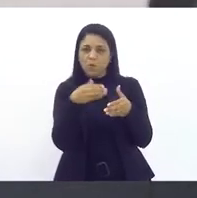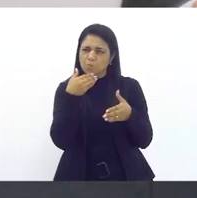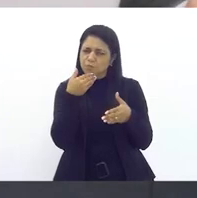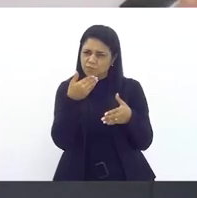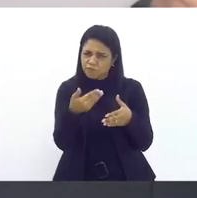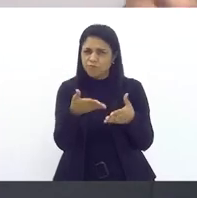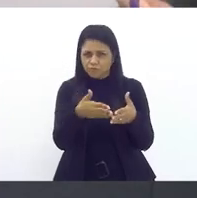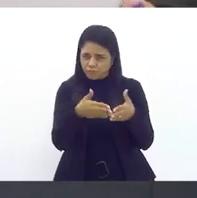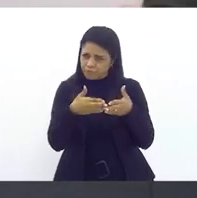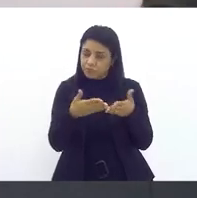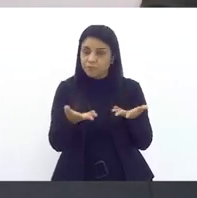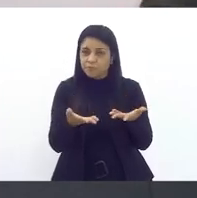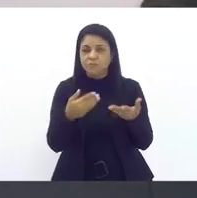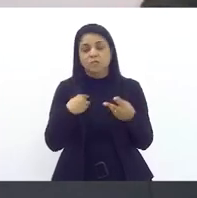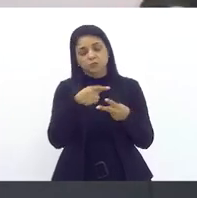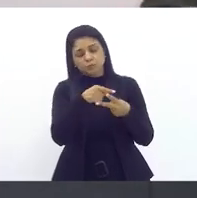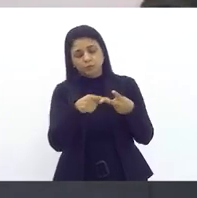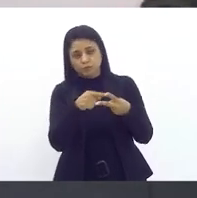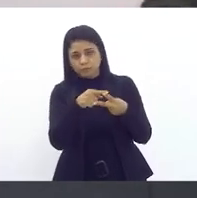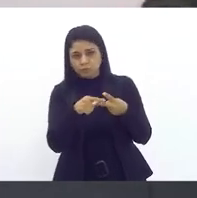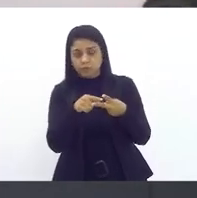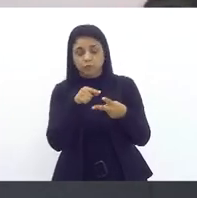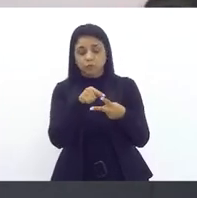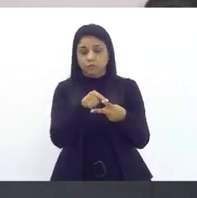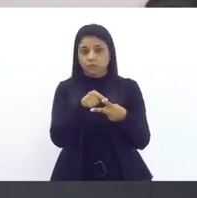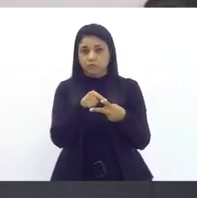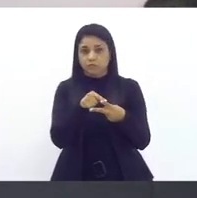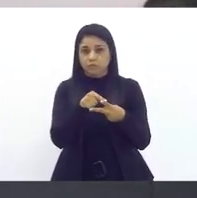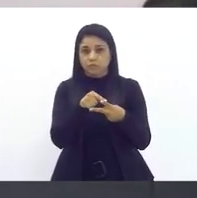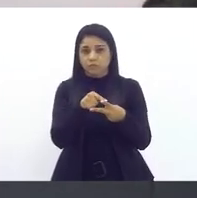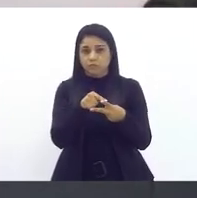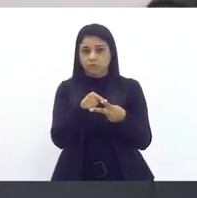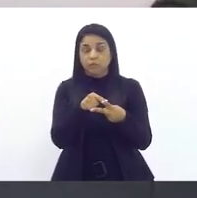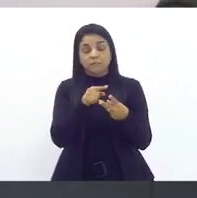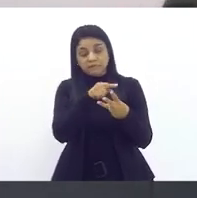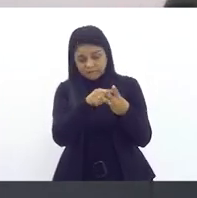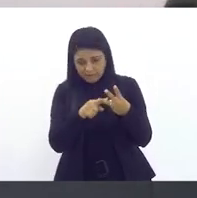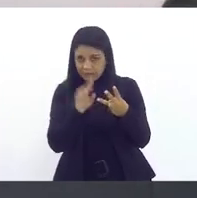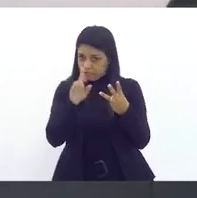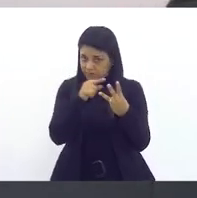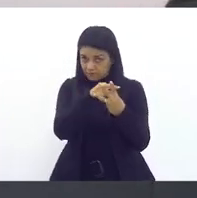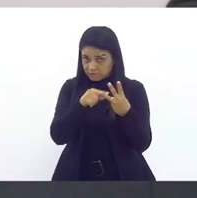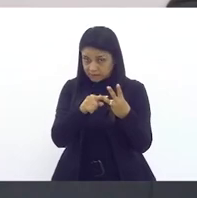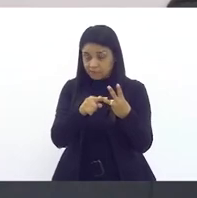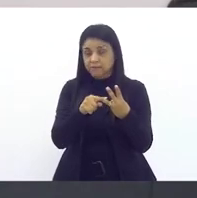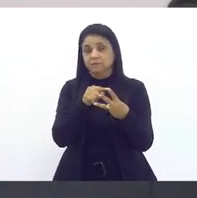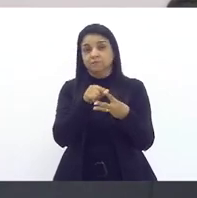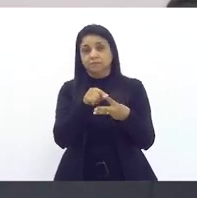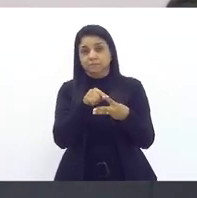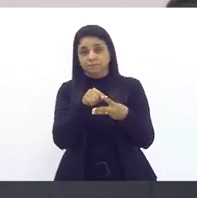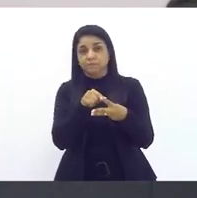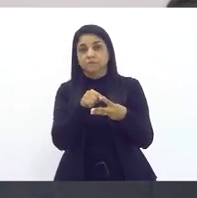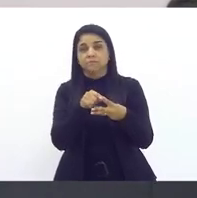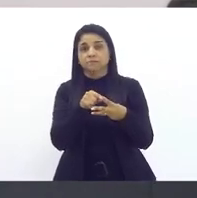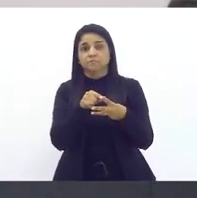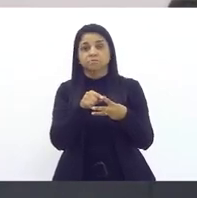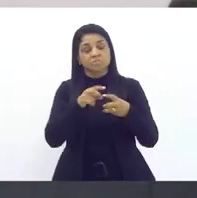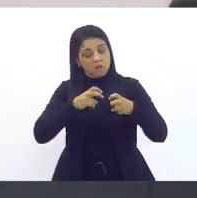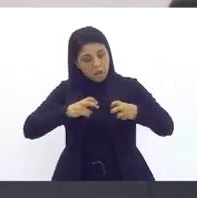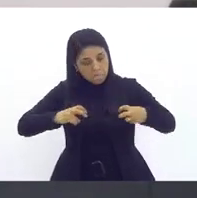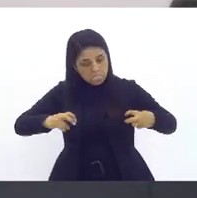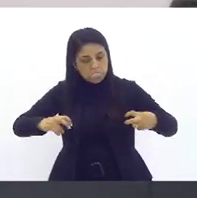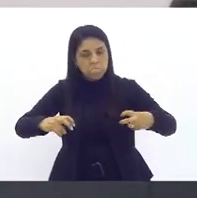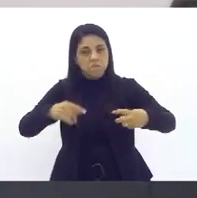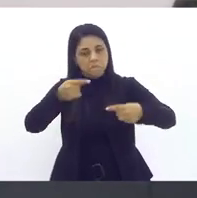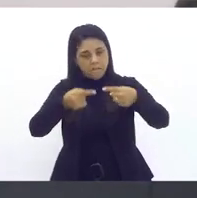essas duas questões. Quando foi instalado... Aliás, três questões. quando foi instalada a mesa de negociação,